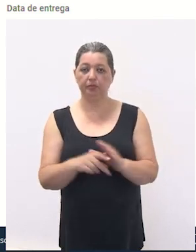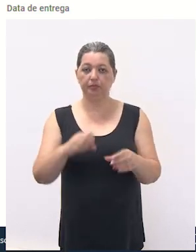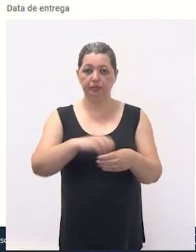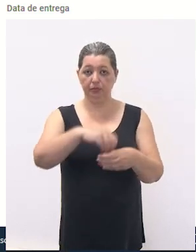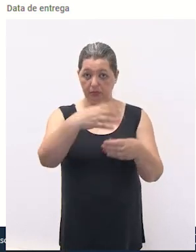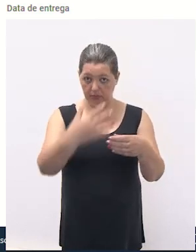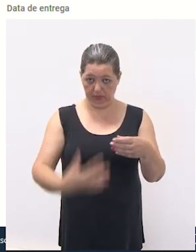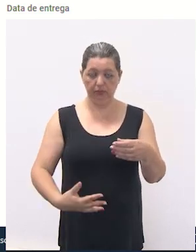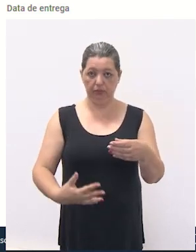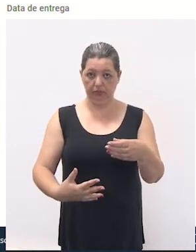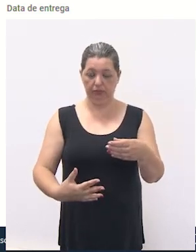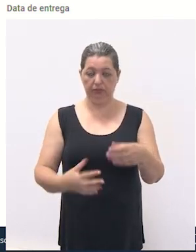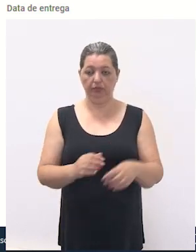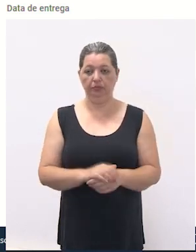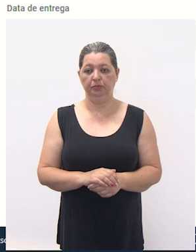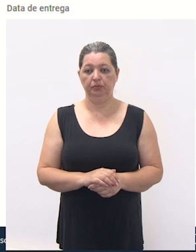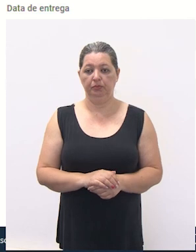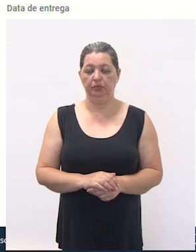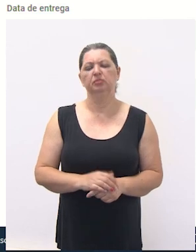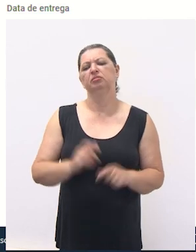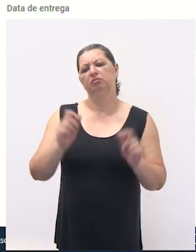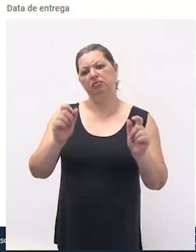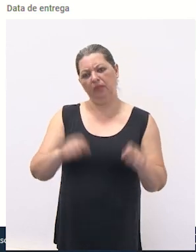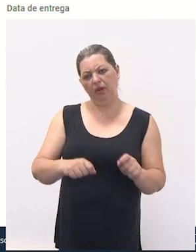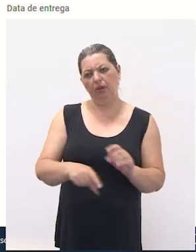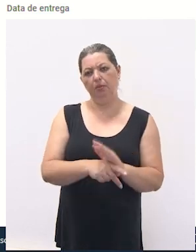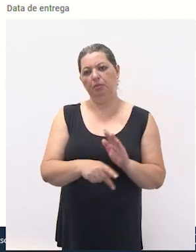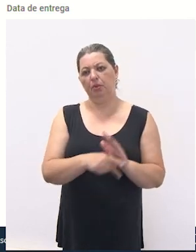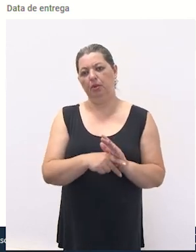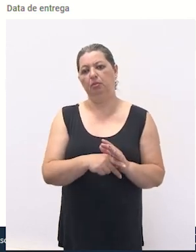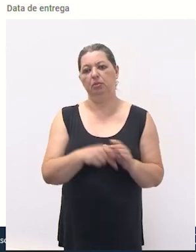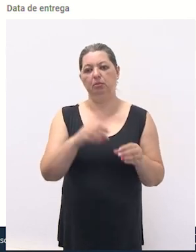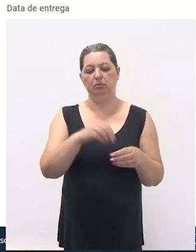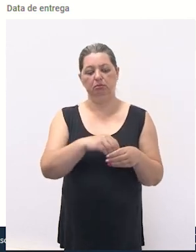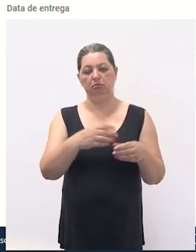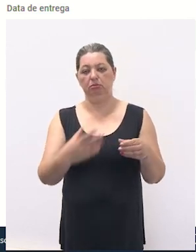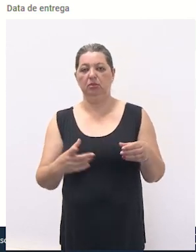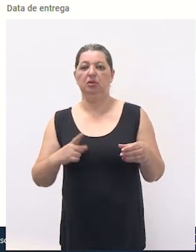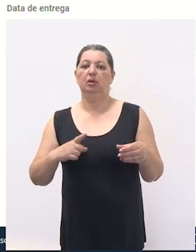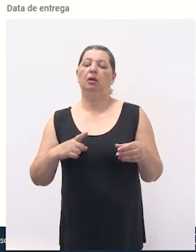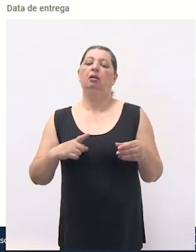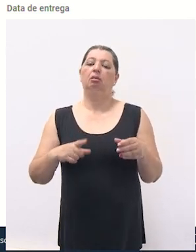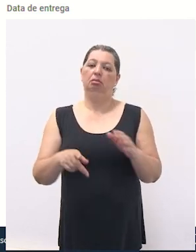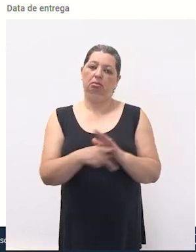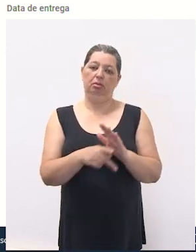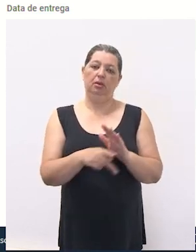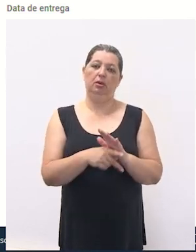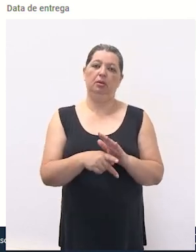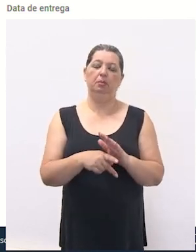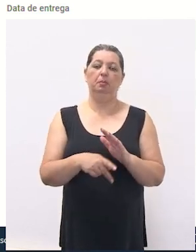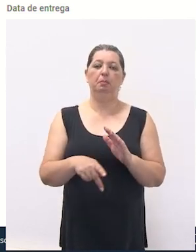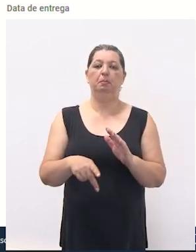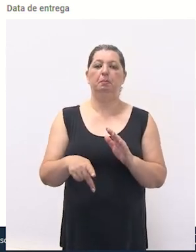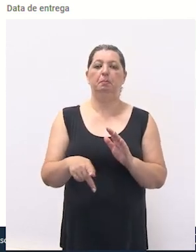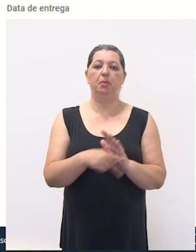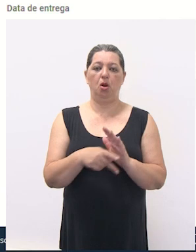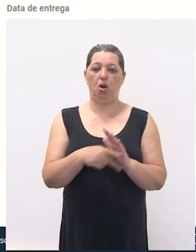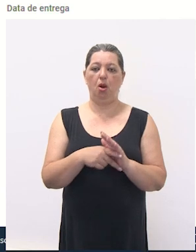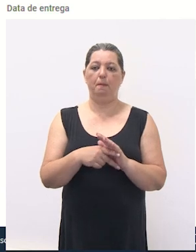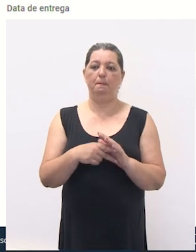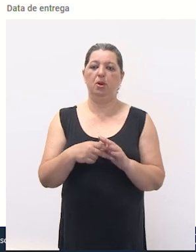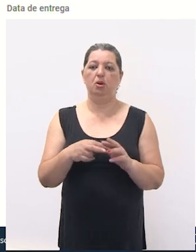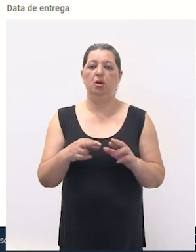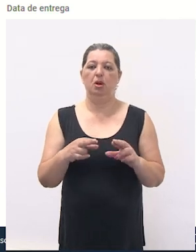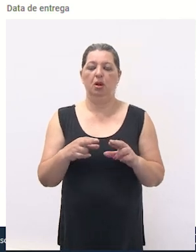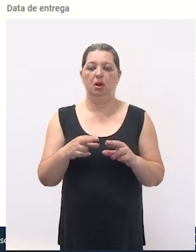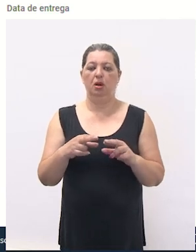né? Então você pode tanto trazer um conteúdo que já está no seu Google Drive, né? Você já fez a atividade e